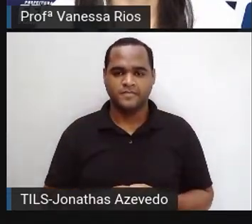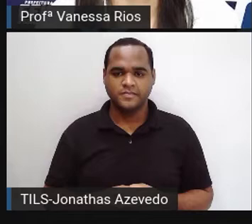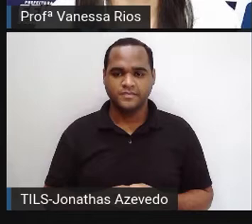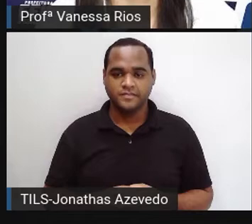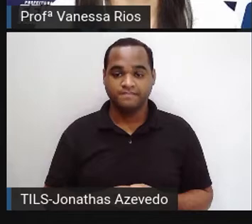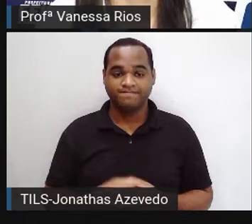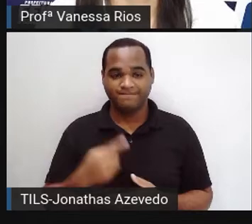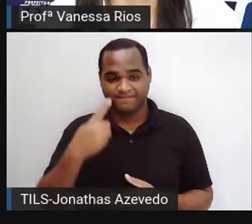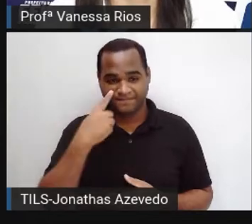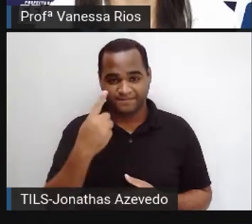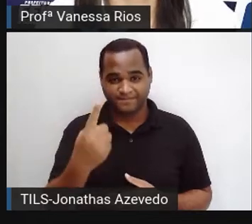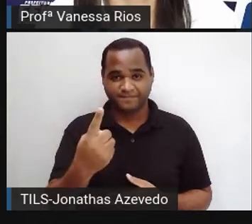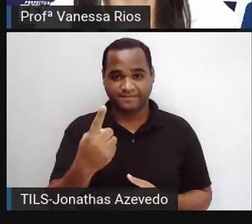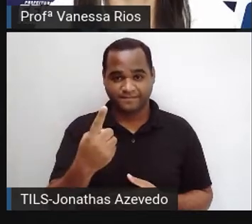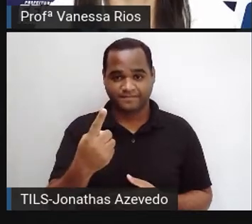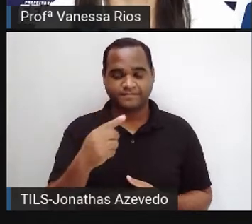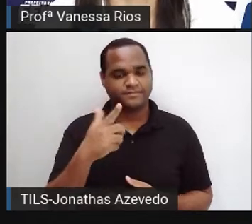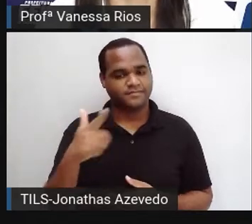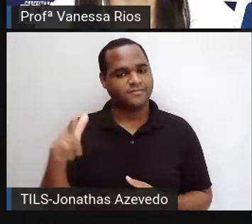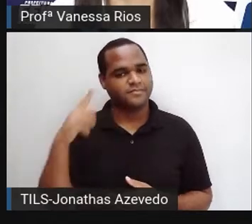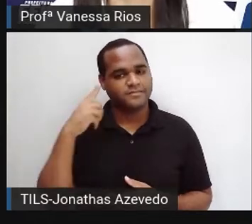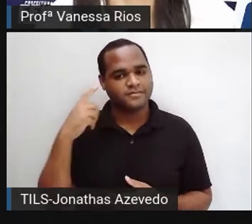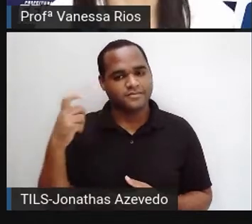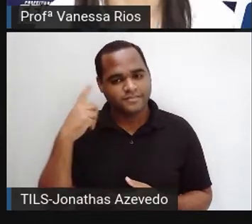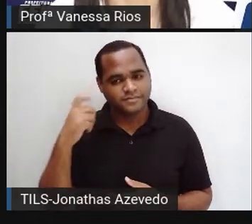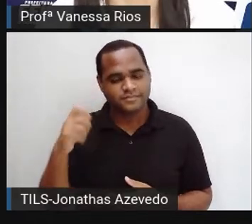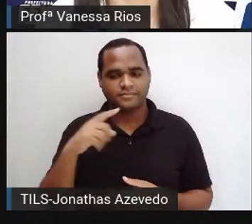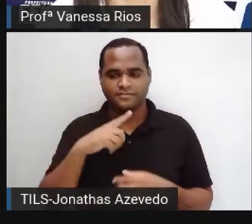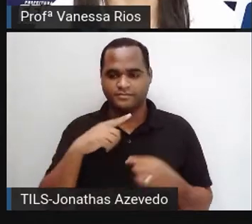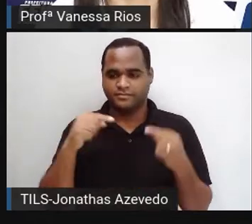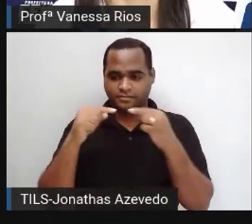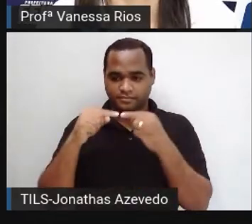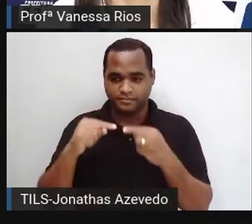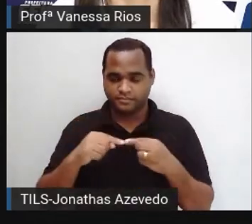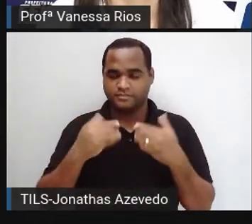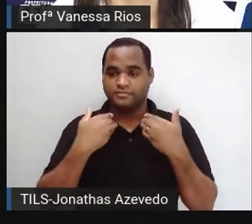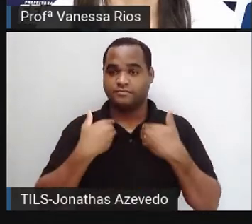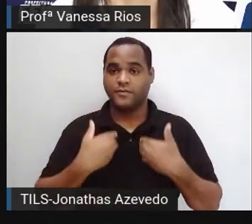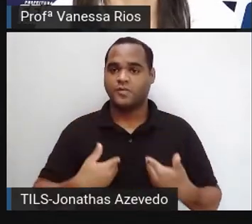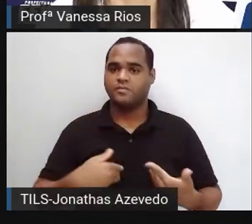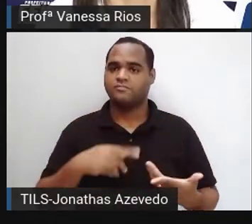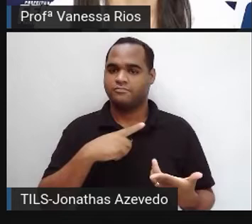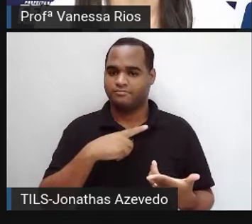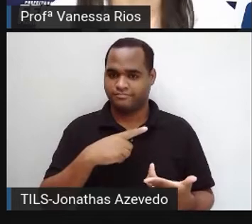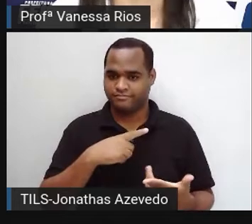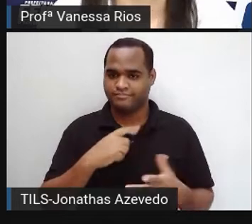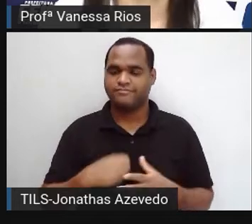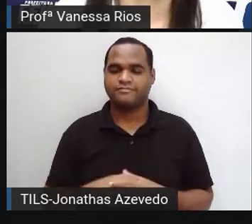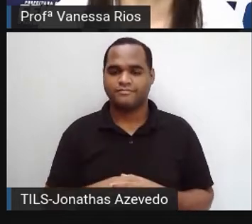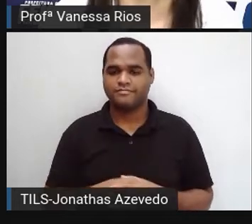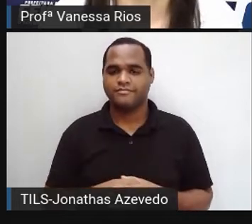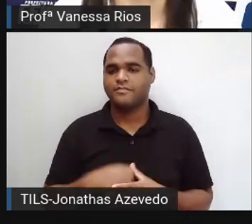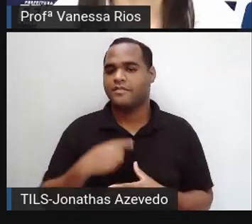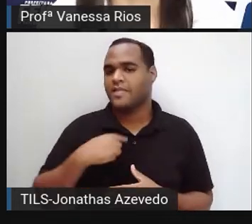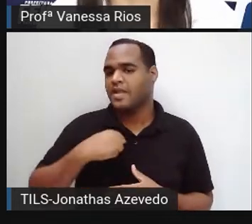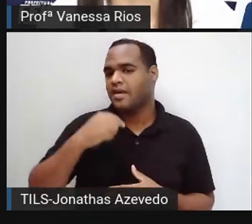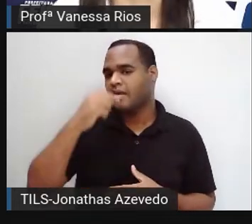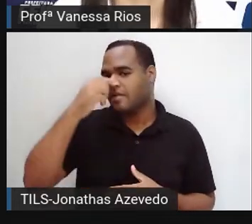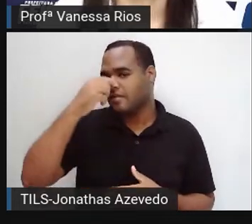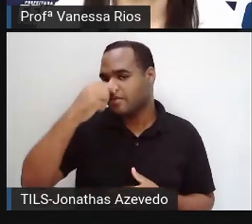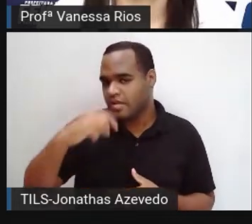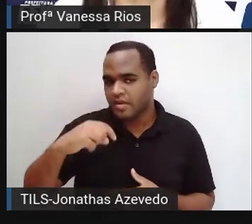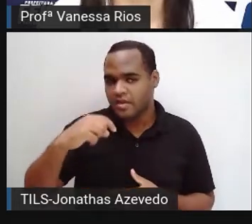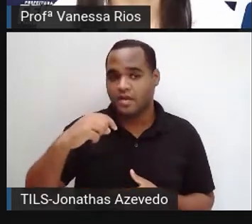Olha só, mais um barulho, né? Mais um som produzido por nosso corpo, que é o espirro. E assim como